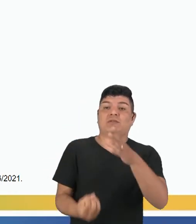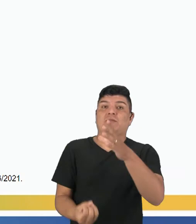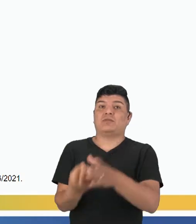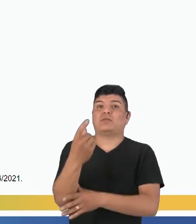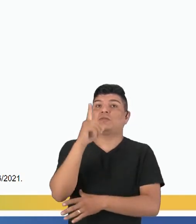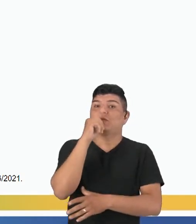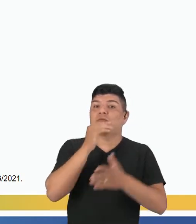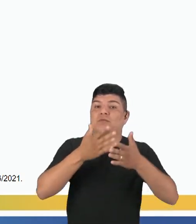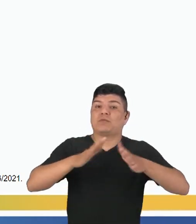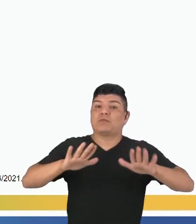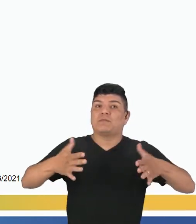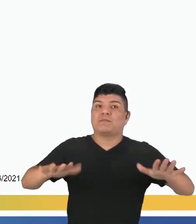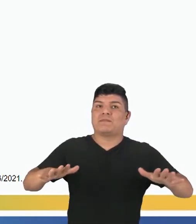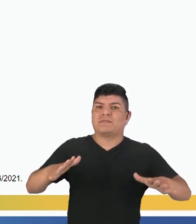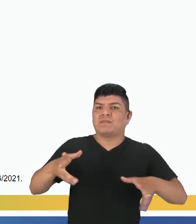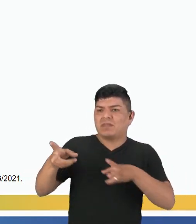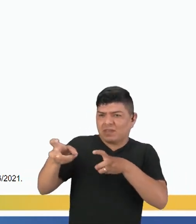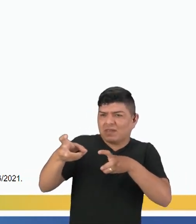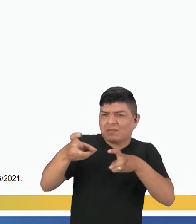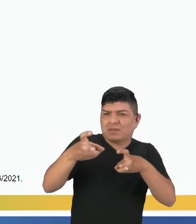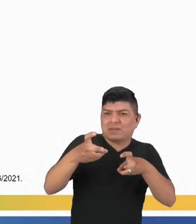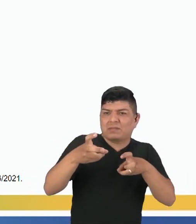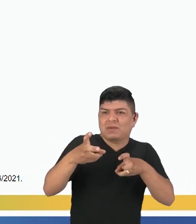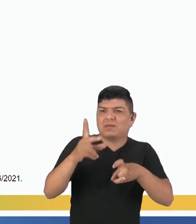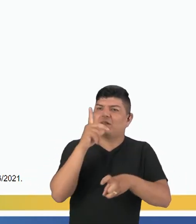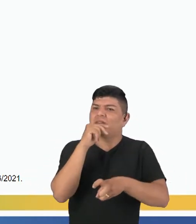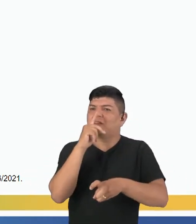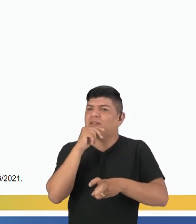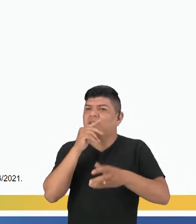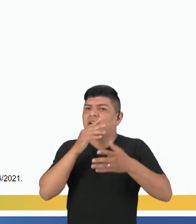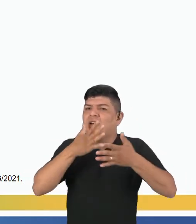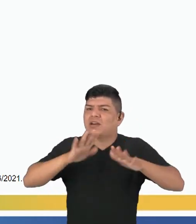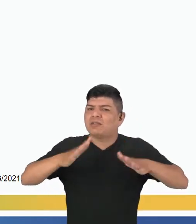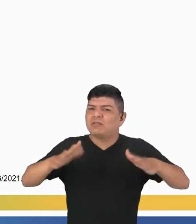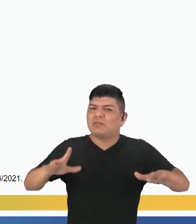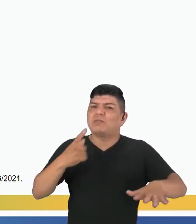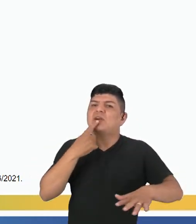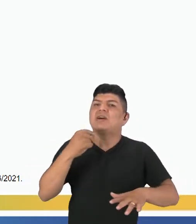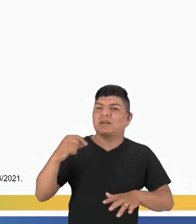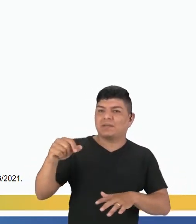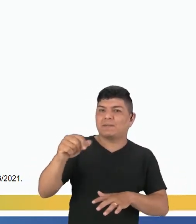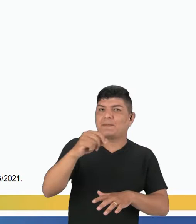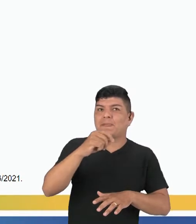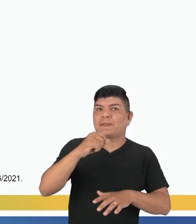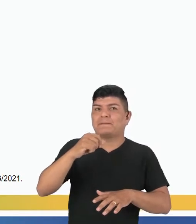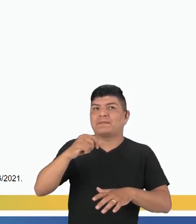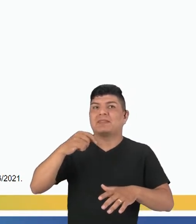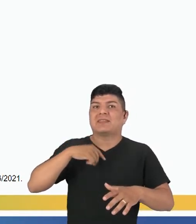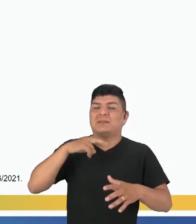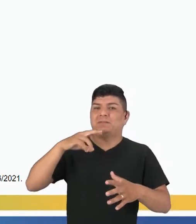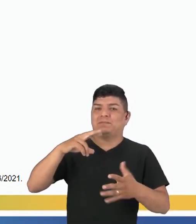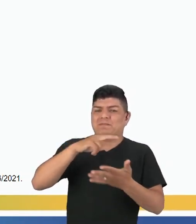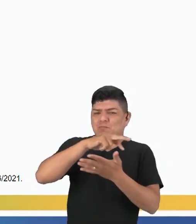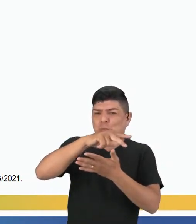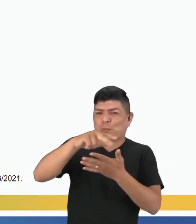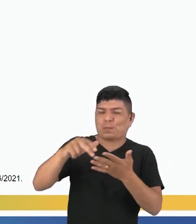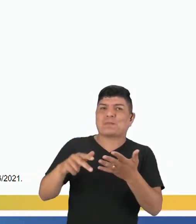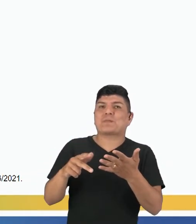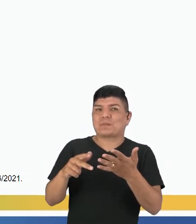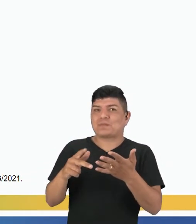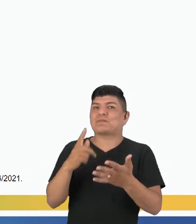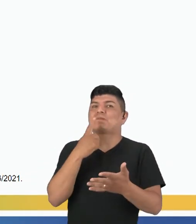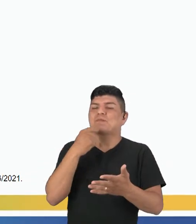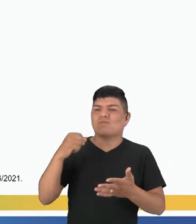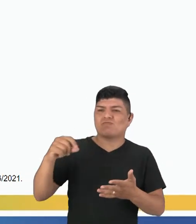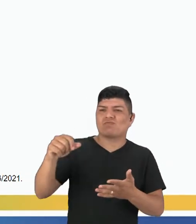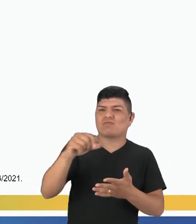Já reparou como a água do mar é salgadinha? Dentro dos oceanos existem milhões e milhões de toneladas de um